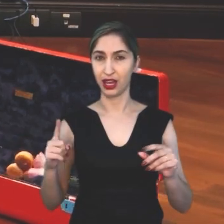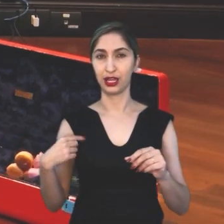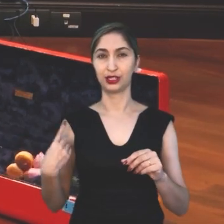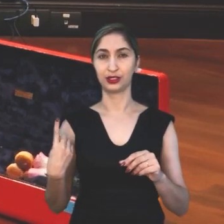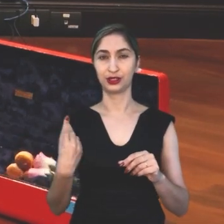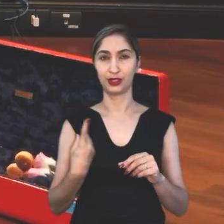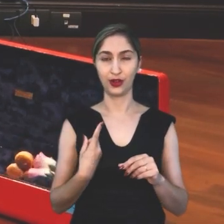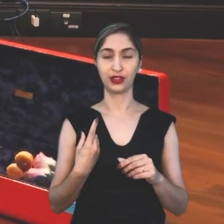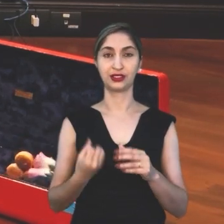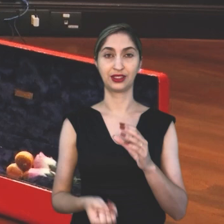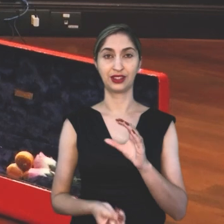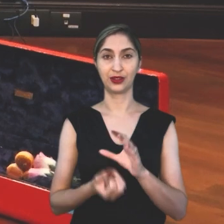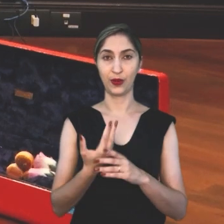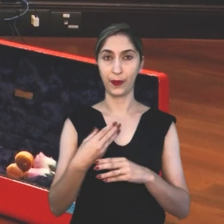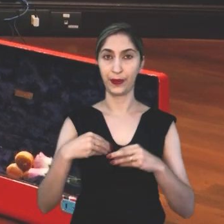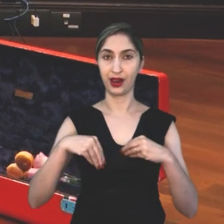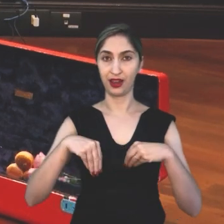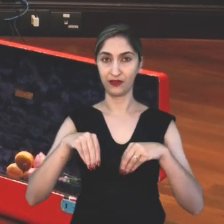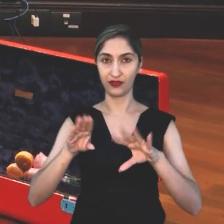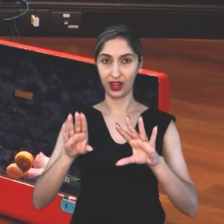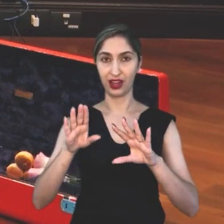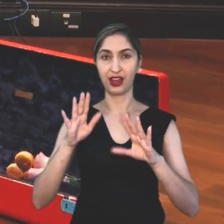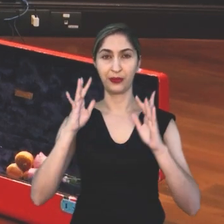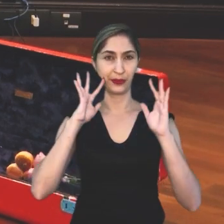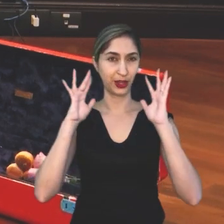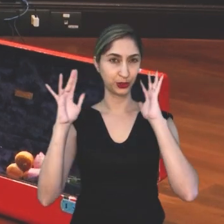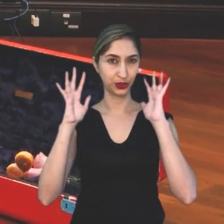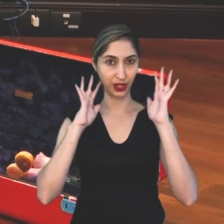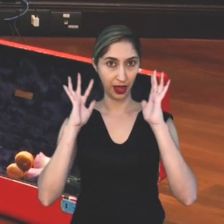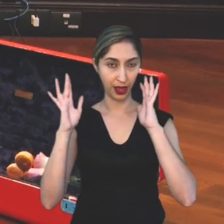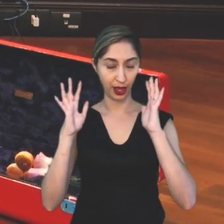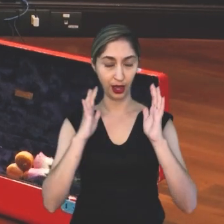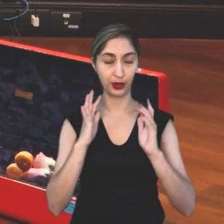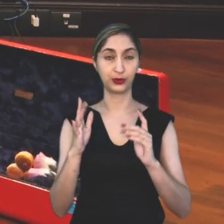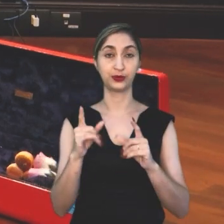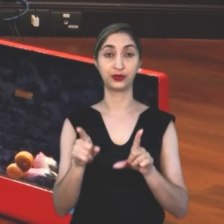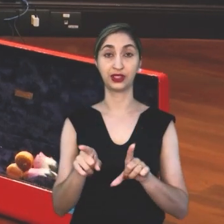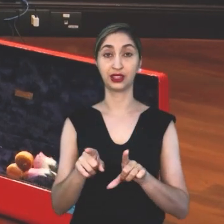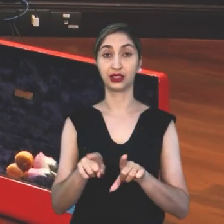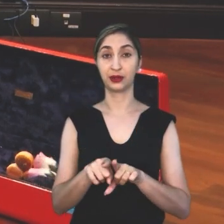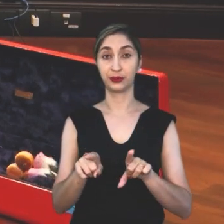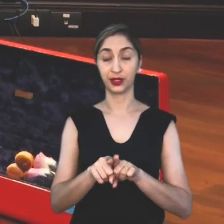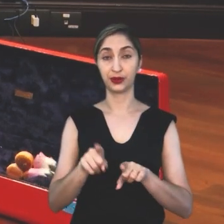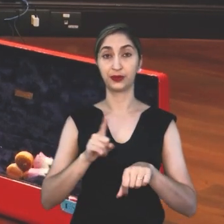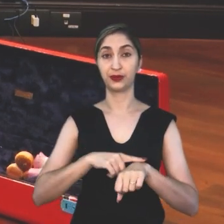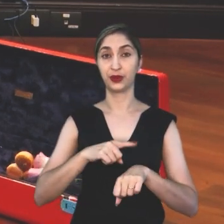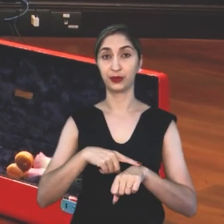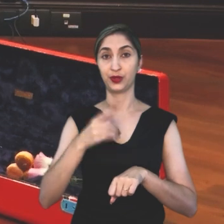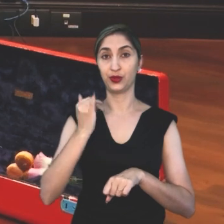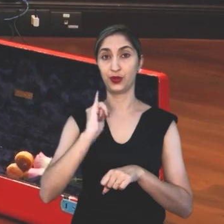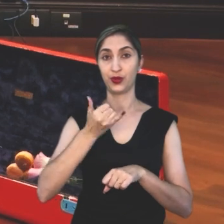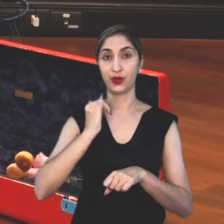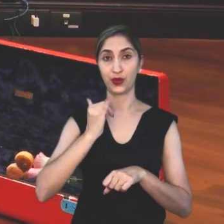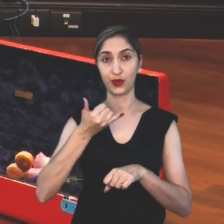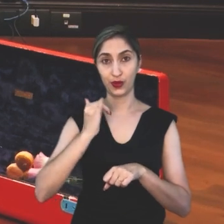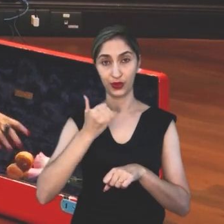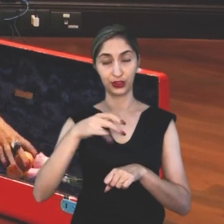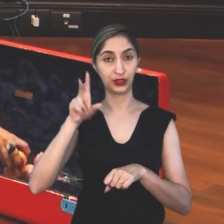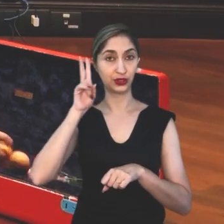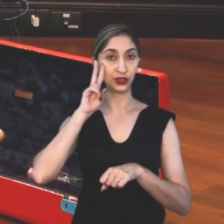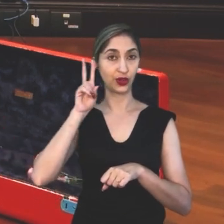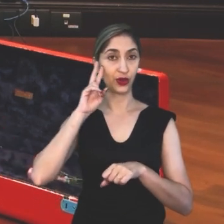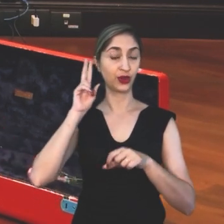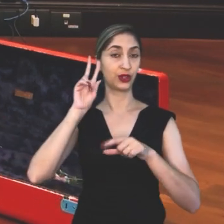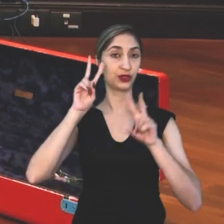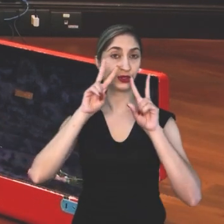Então tem várias comidinhas que a gente desenvolveu para levar e criar esse imaginário. Enquanto isso, ela vai